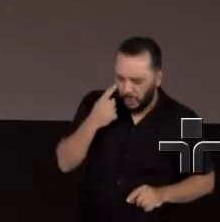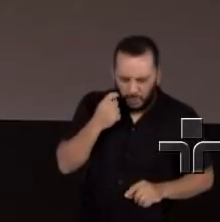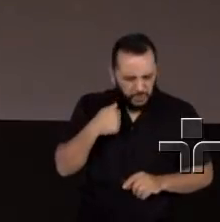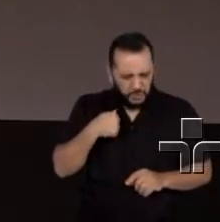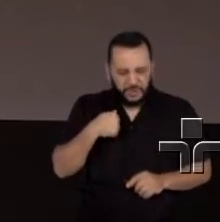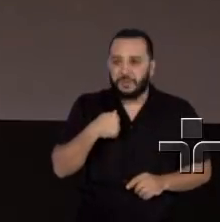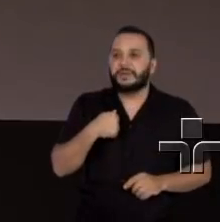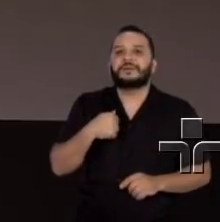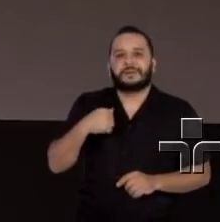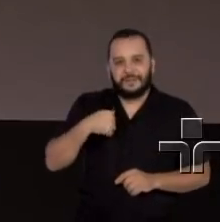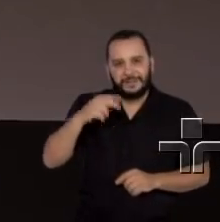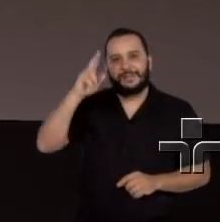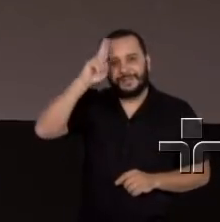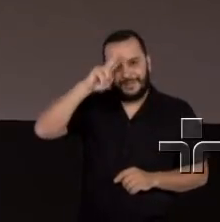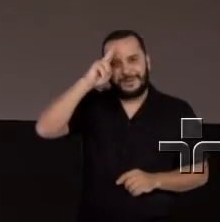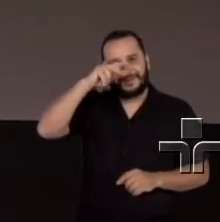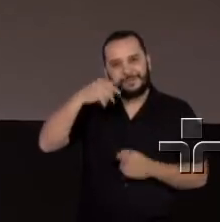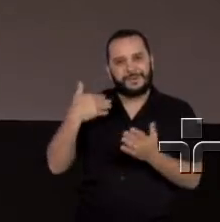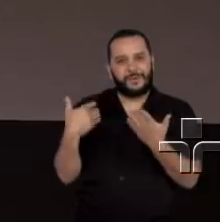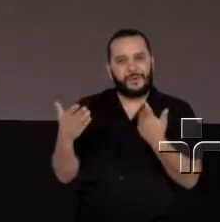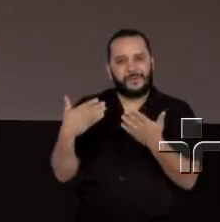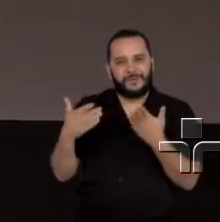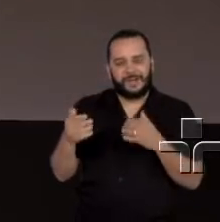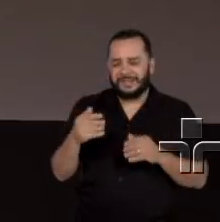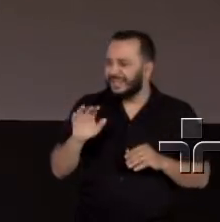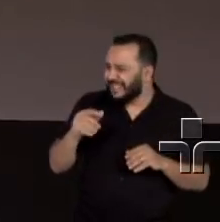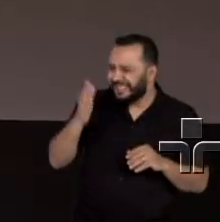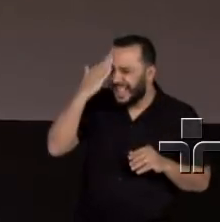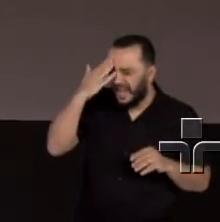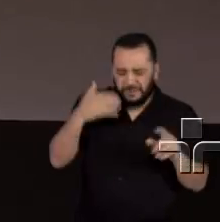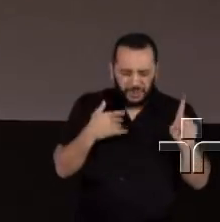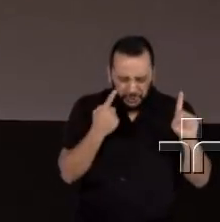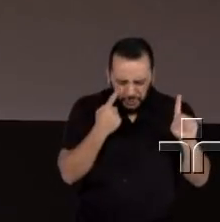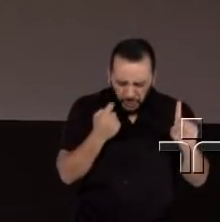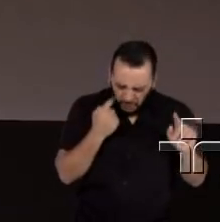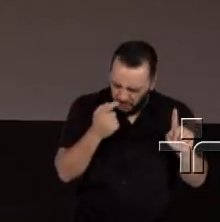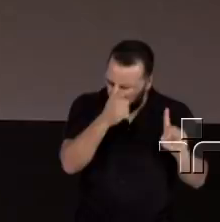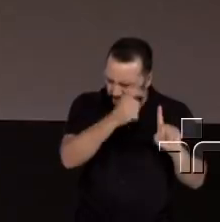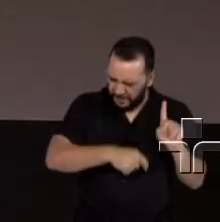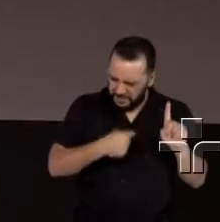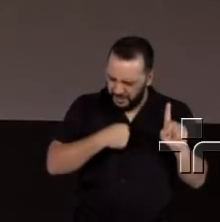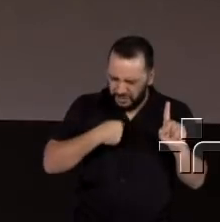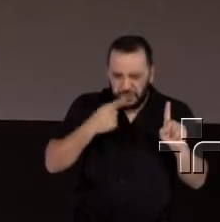dessa conversa, do choro do final da Filomena. Aí